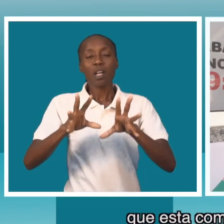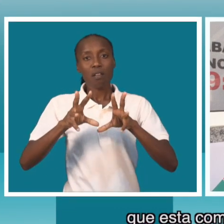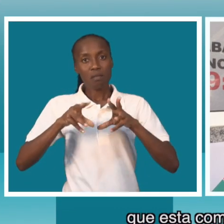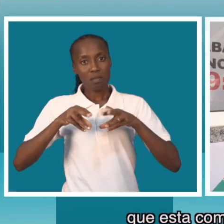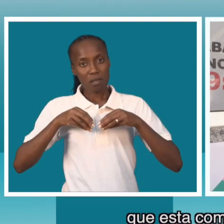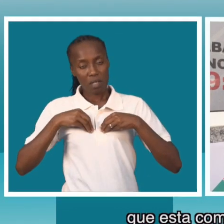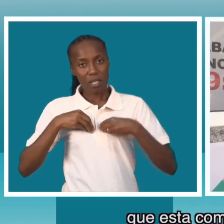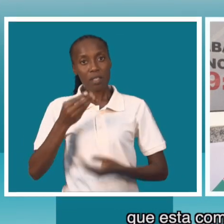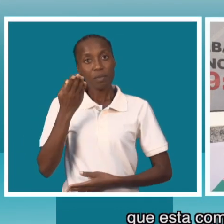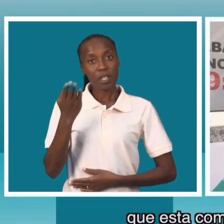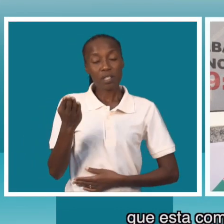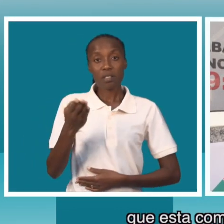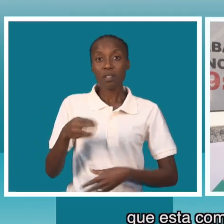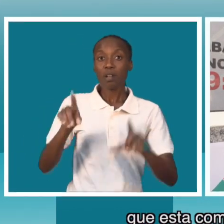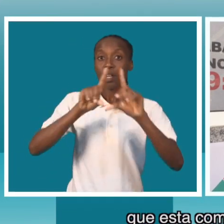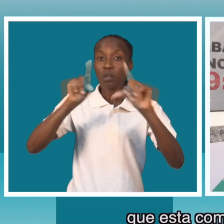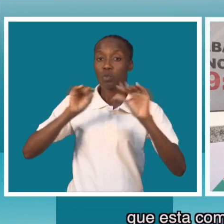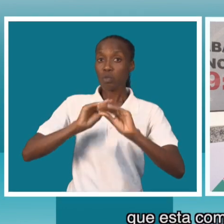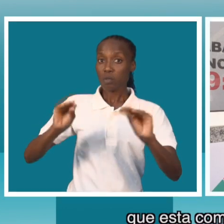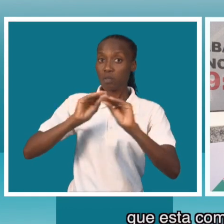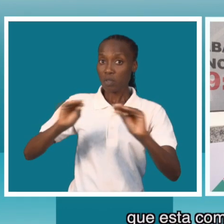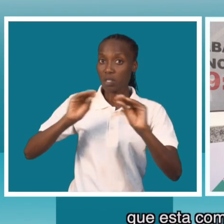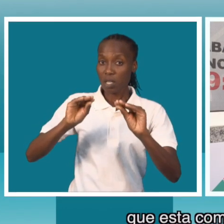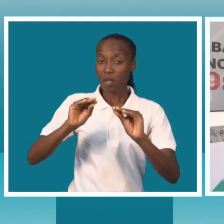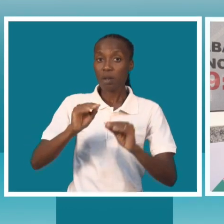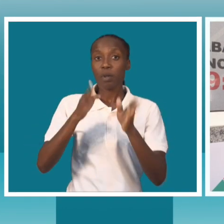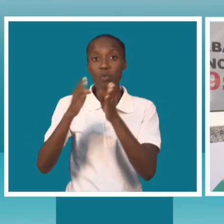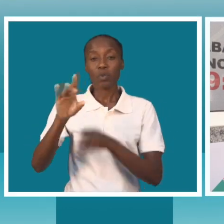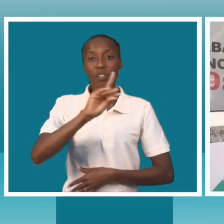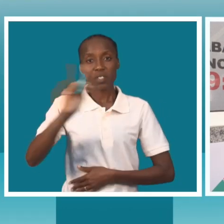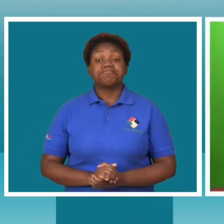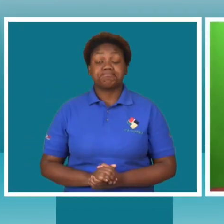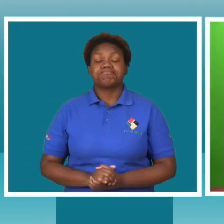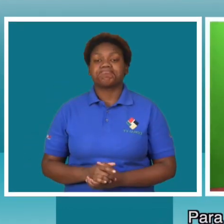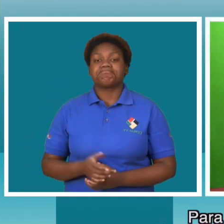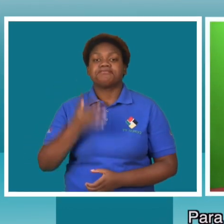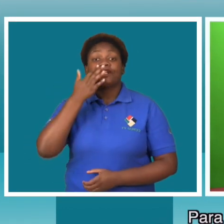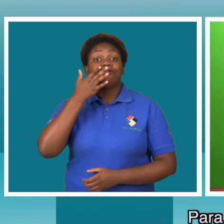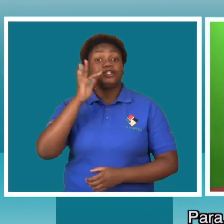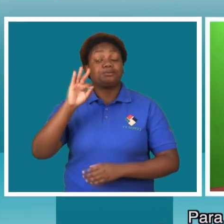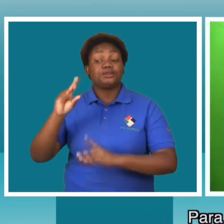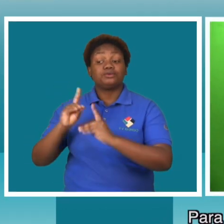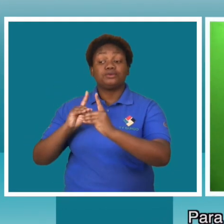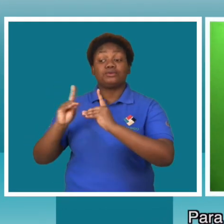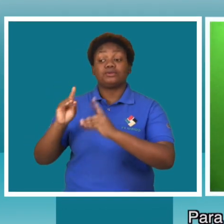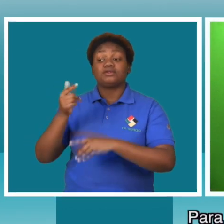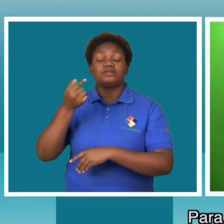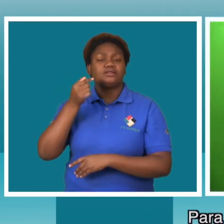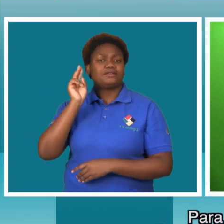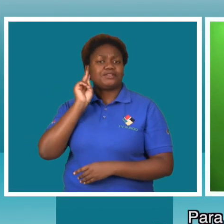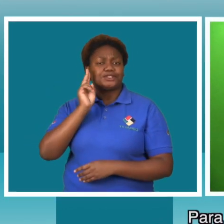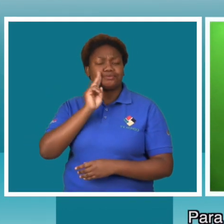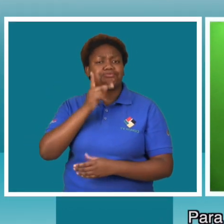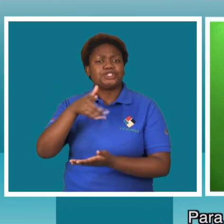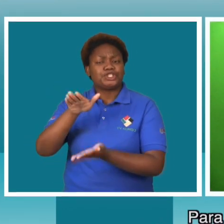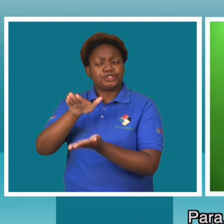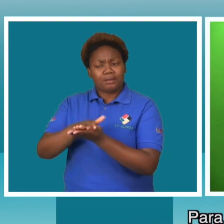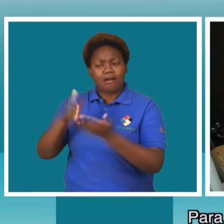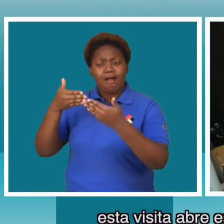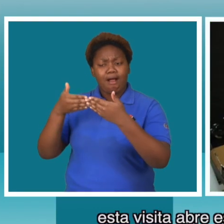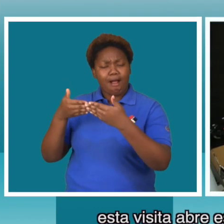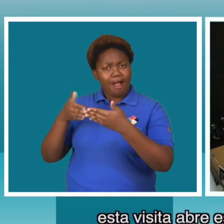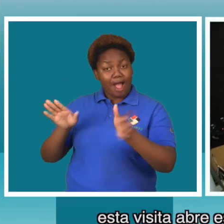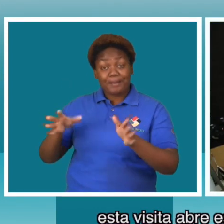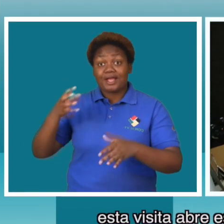esta componente de formação nas pessoas com deficiência é muito importante. Para Felizmina Banzo, diretora executiva da TV